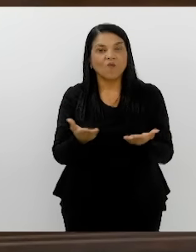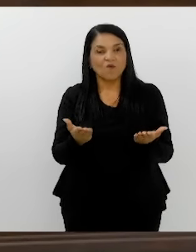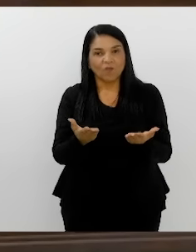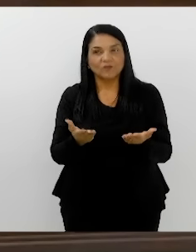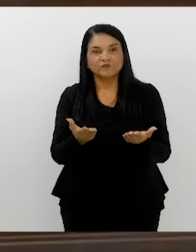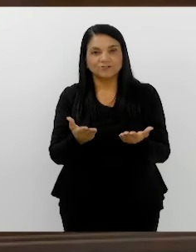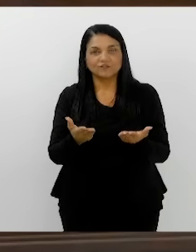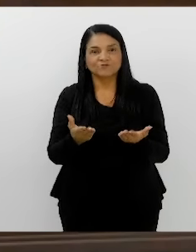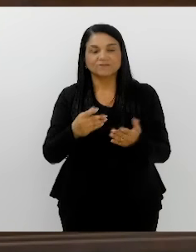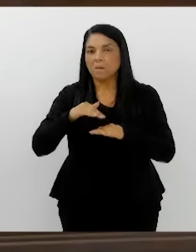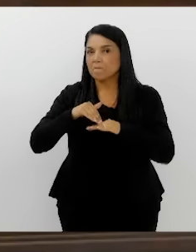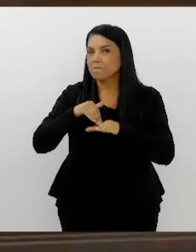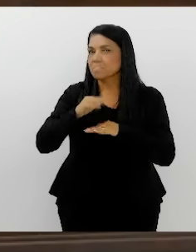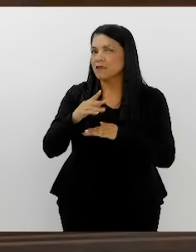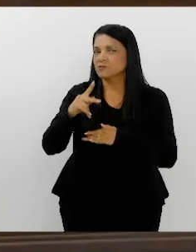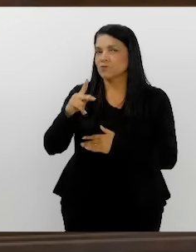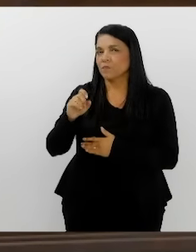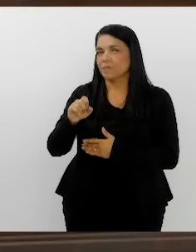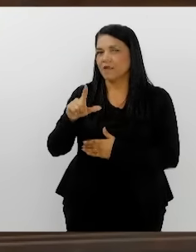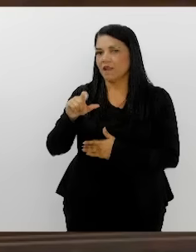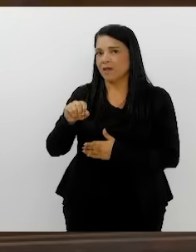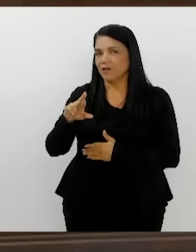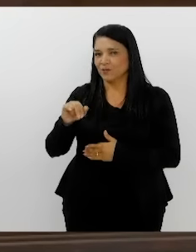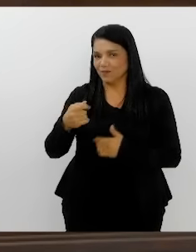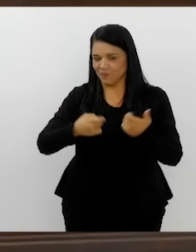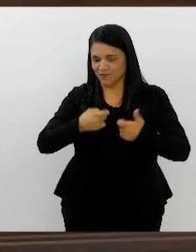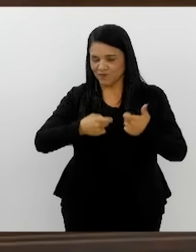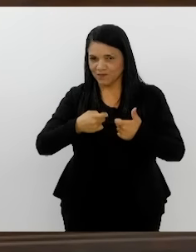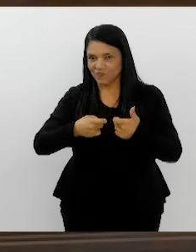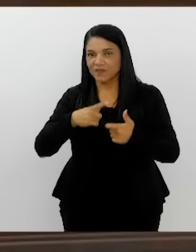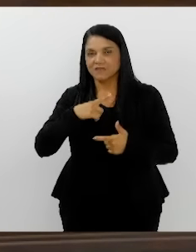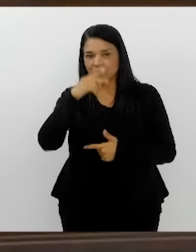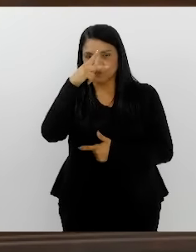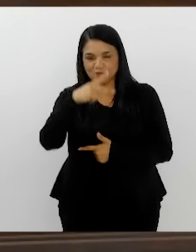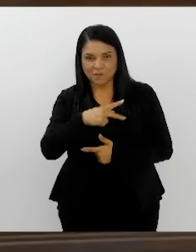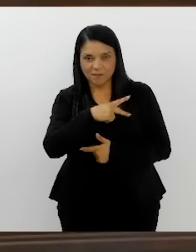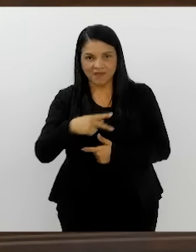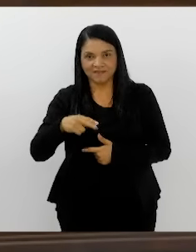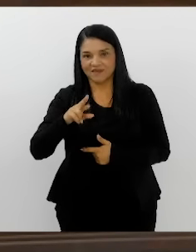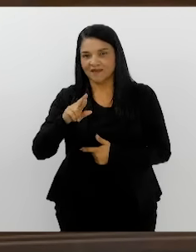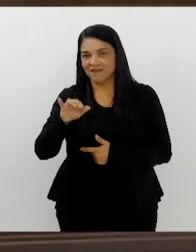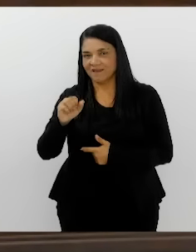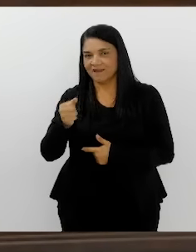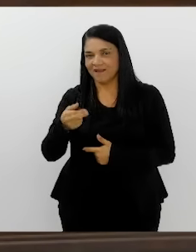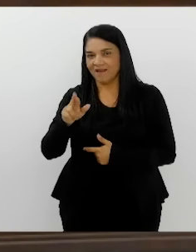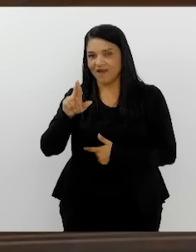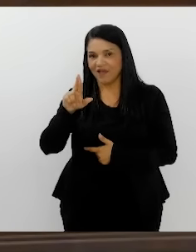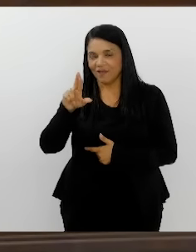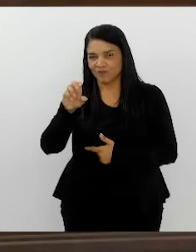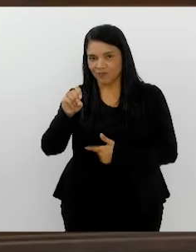um Pelaio aqui no Brasil. Nós temos, Padre Ricardo, um